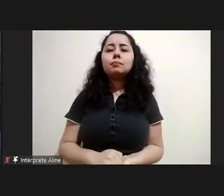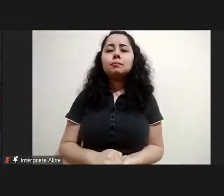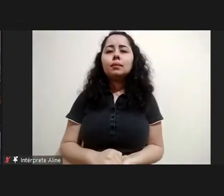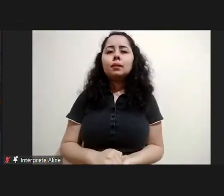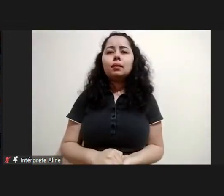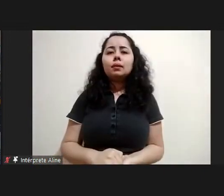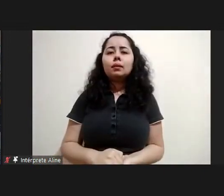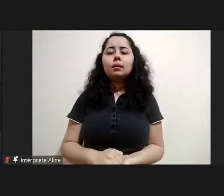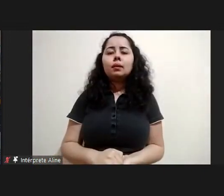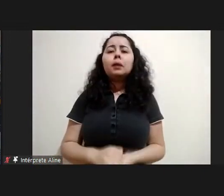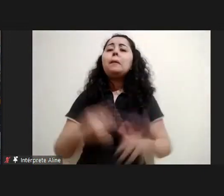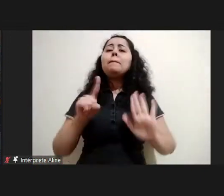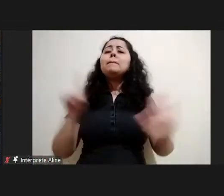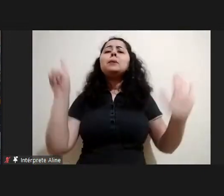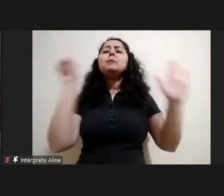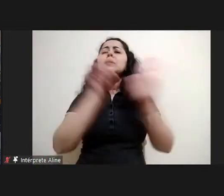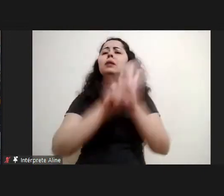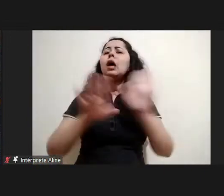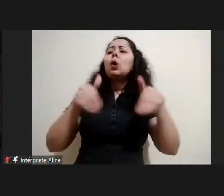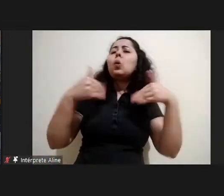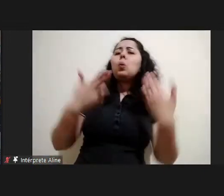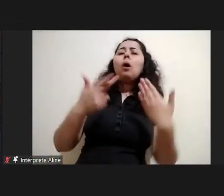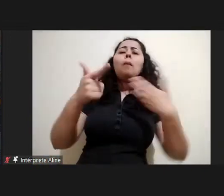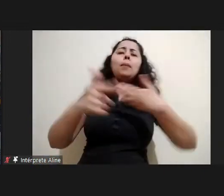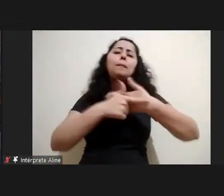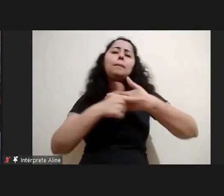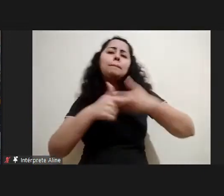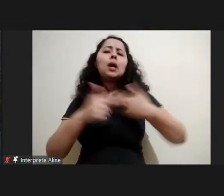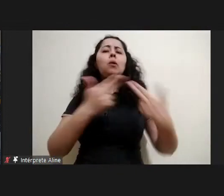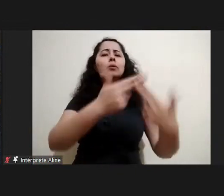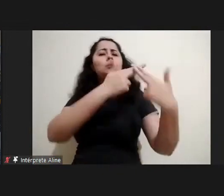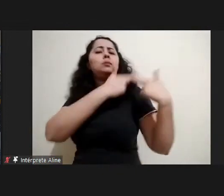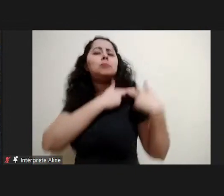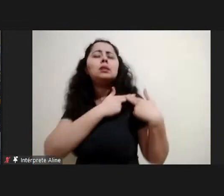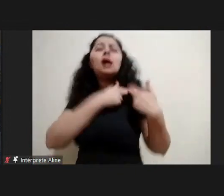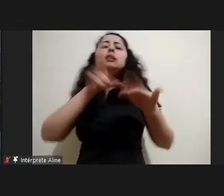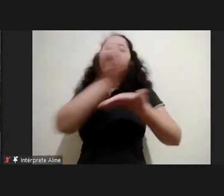os nossos compromissos, questionar o papel das universidades.